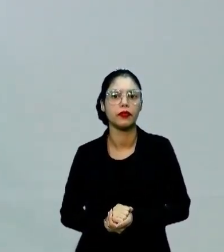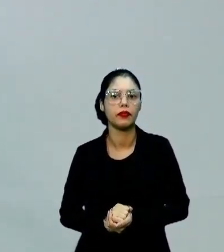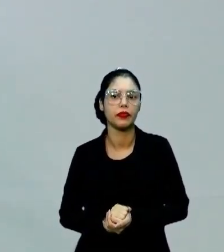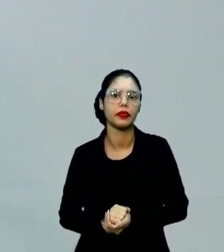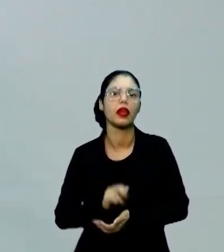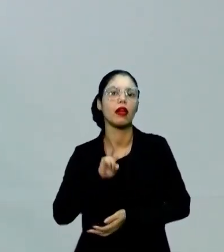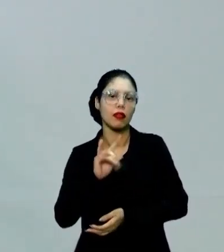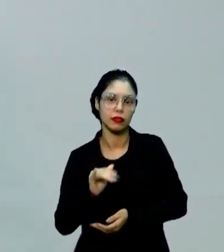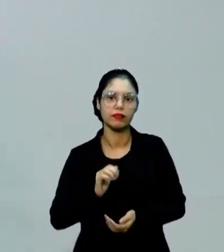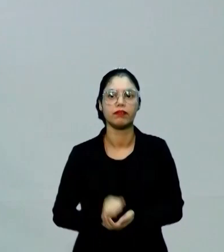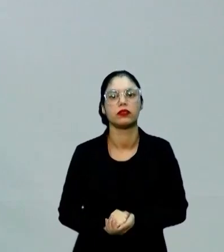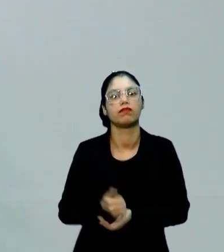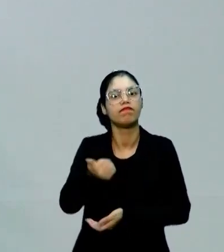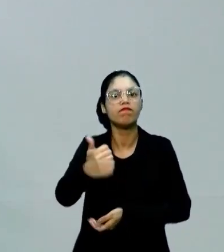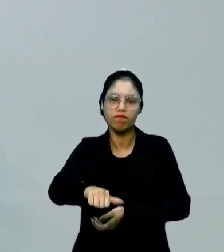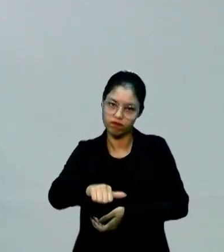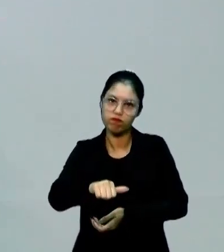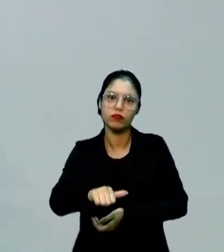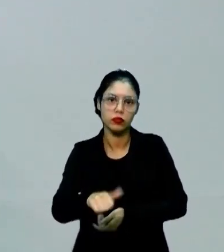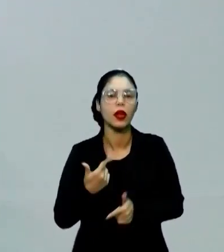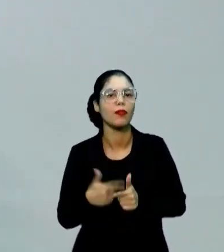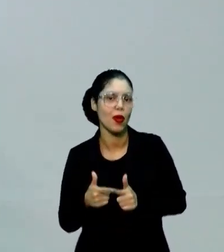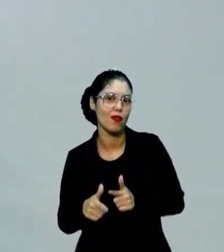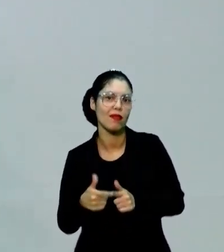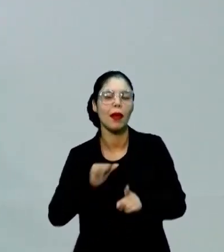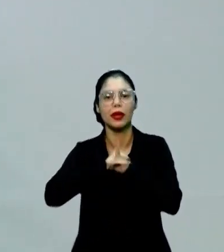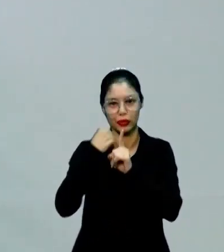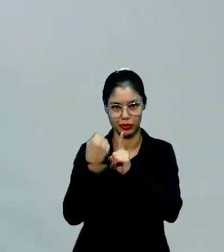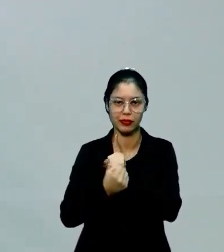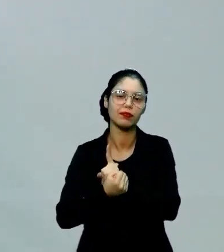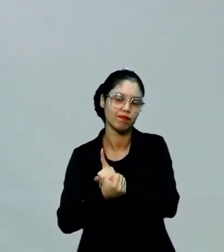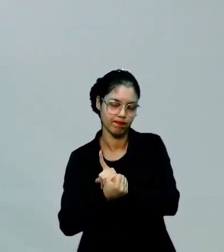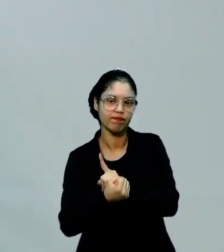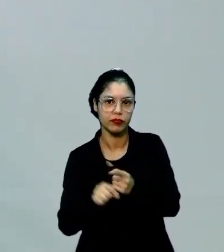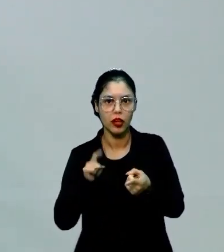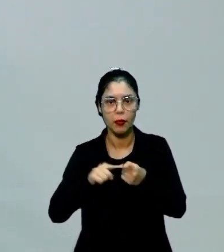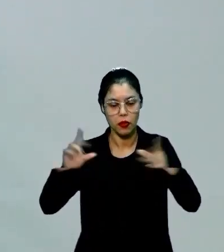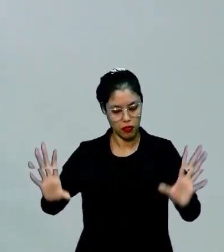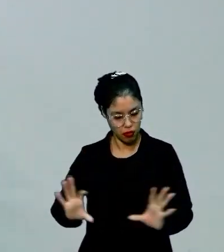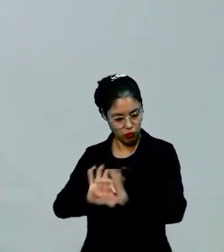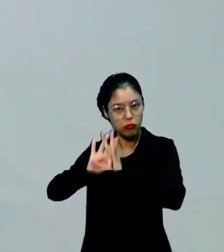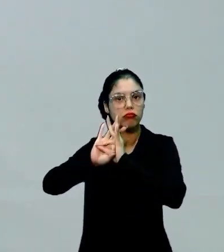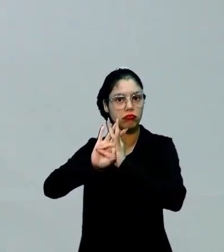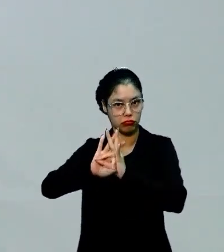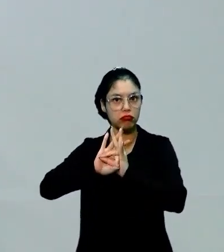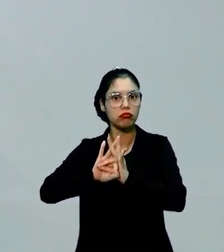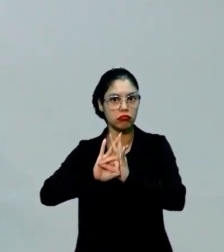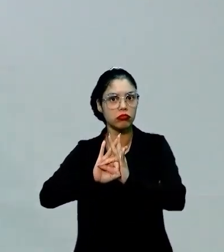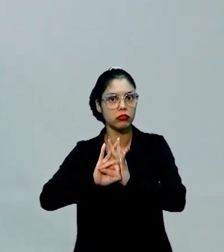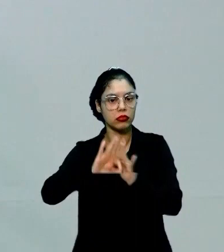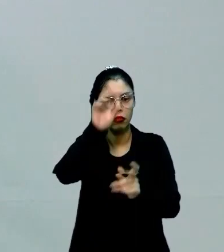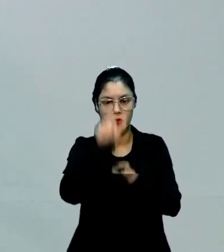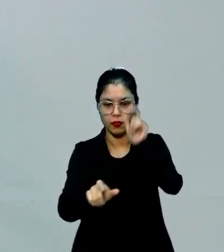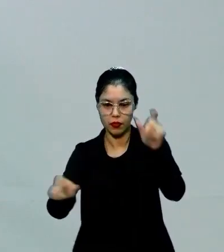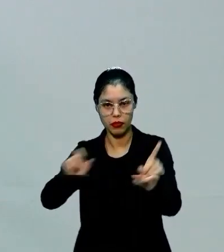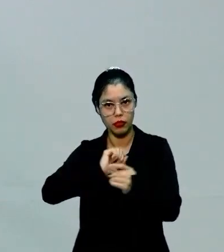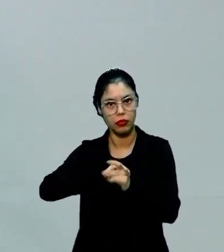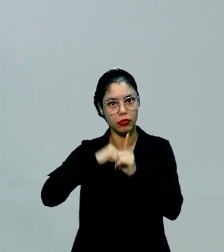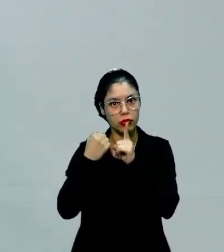são comportamentos absolutamente prejudiciais. Porque nessa relação entre o indivíduo e